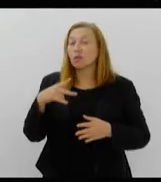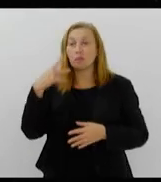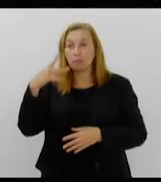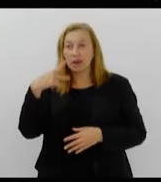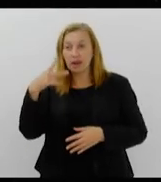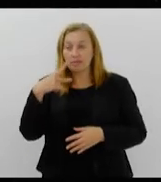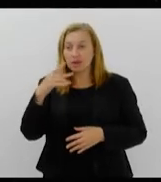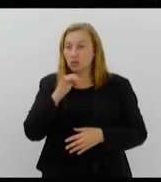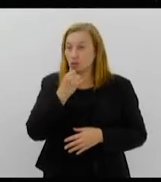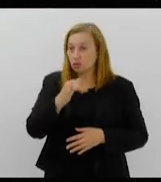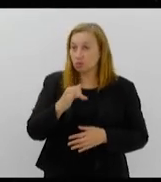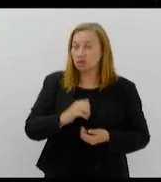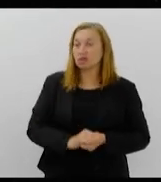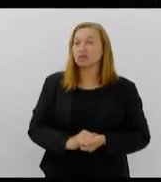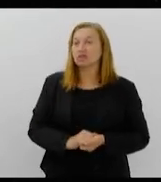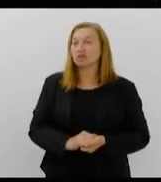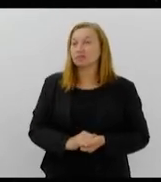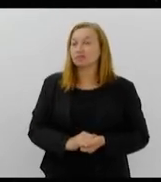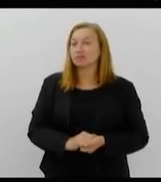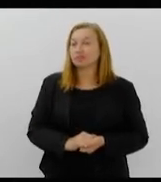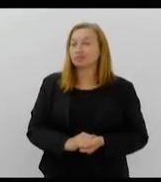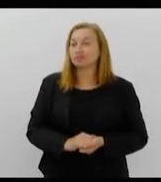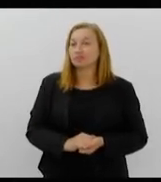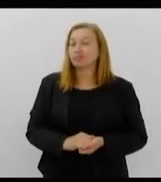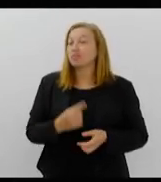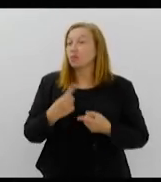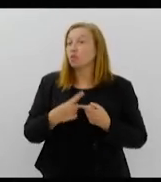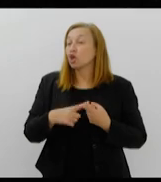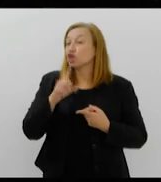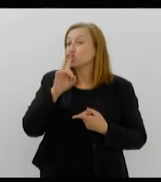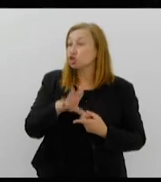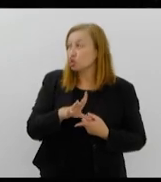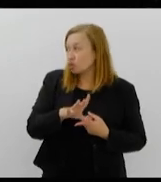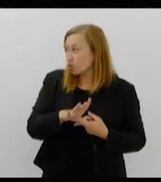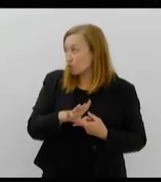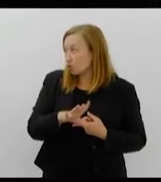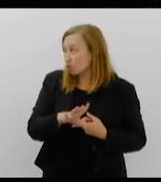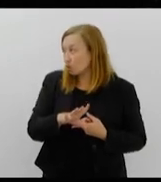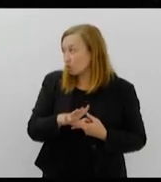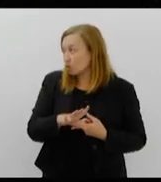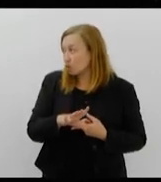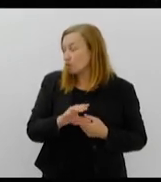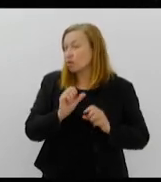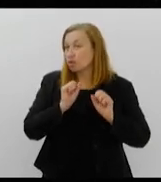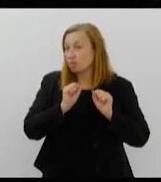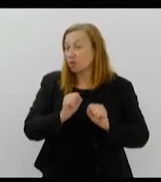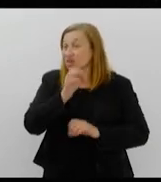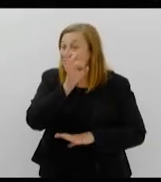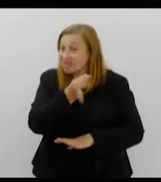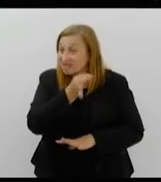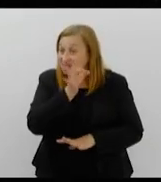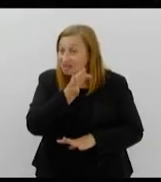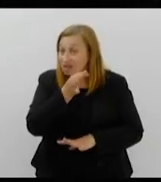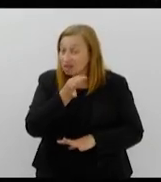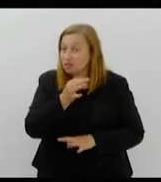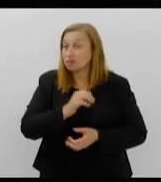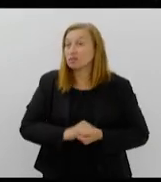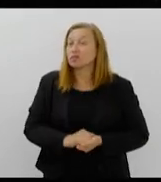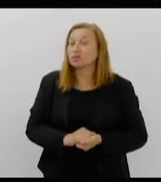Parlamento Fluminense, porque só ele pode, de fato, dar